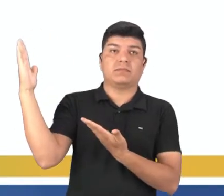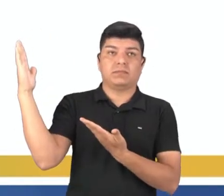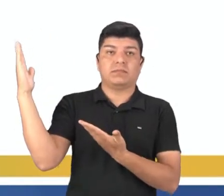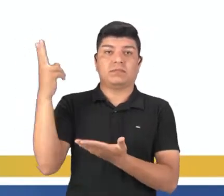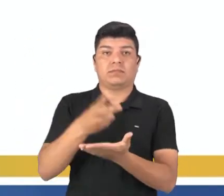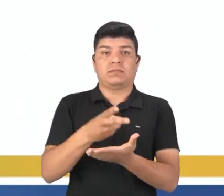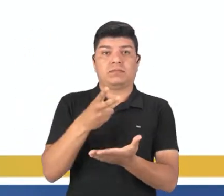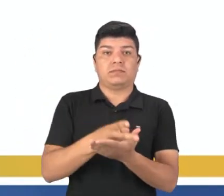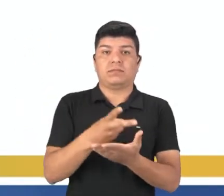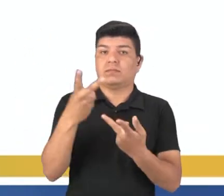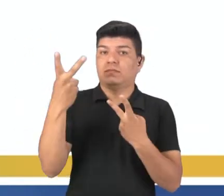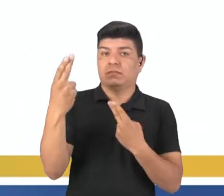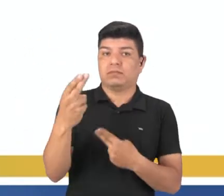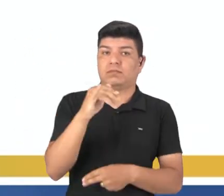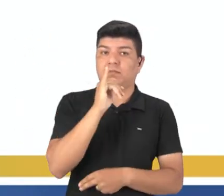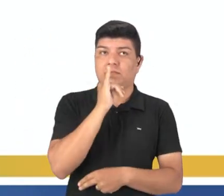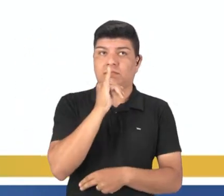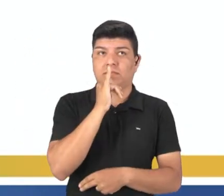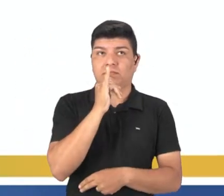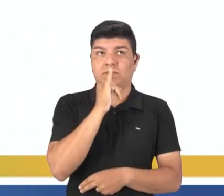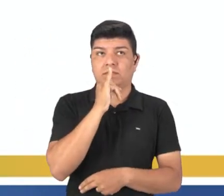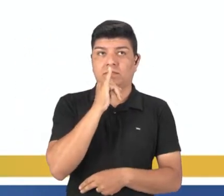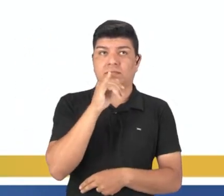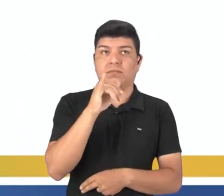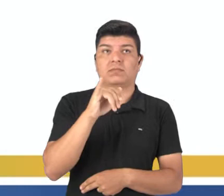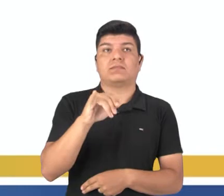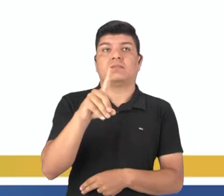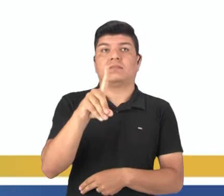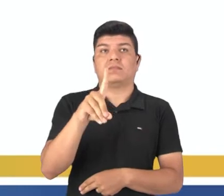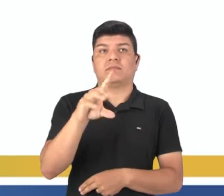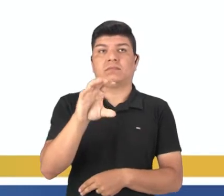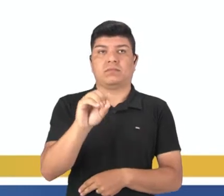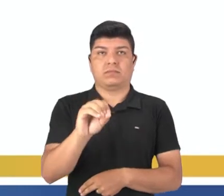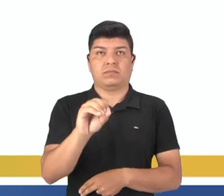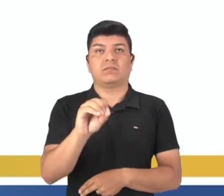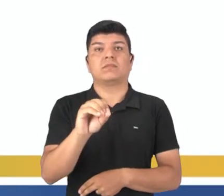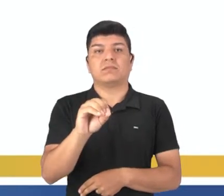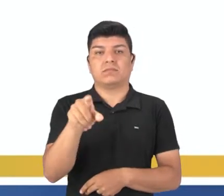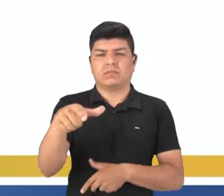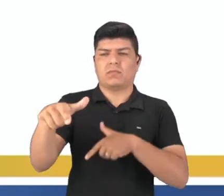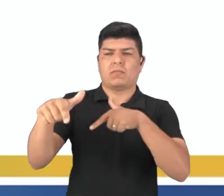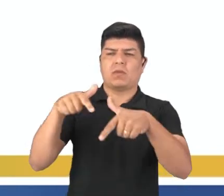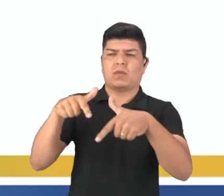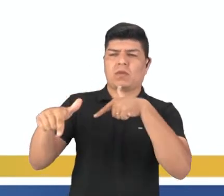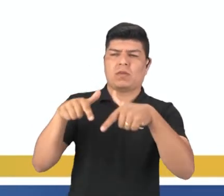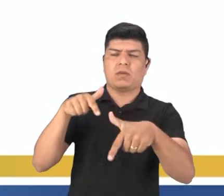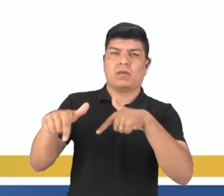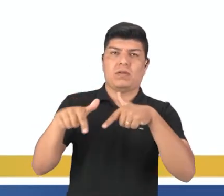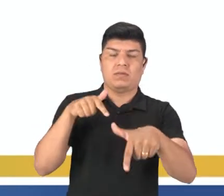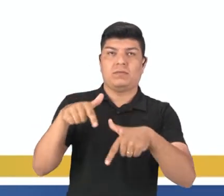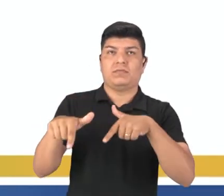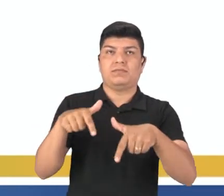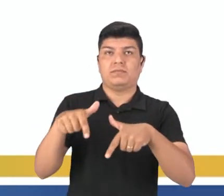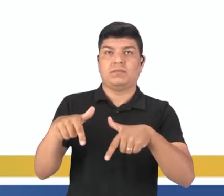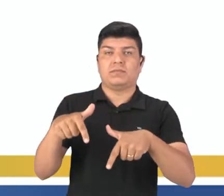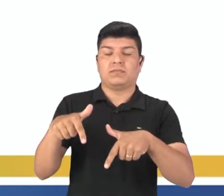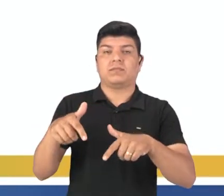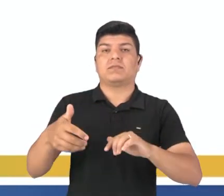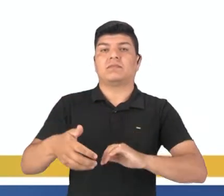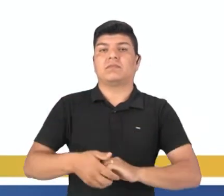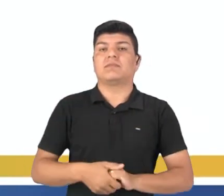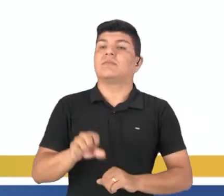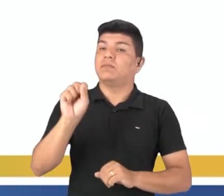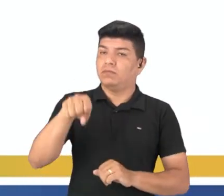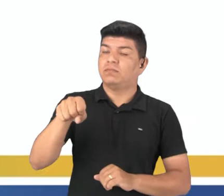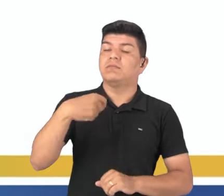curtas elas são sempre do mesmo jeito Por exemplo de Newark você trabalha easidew não vai